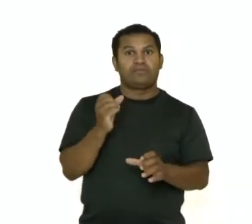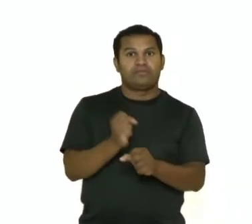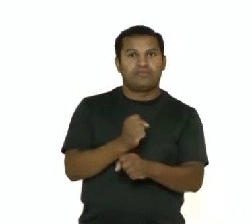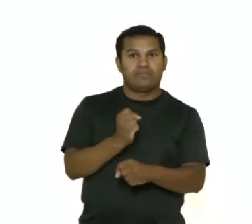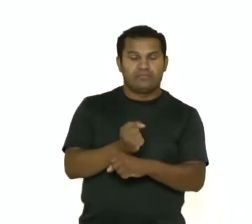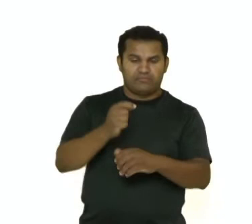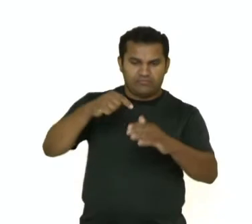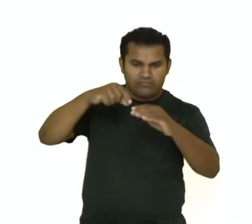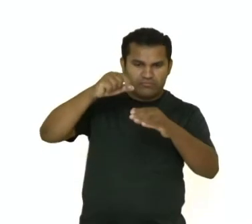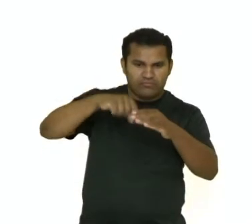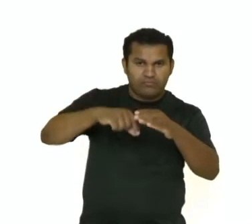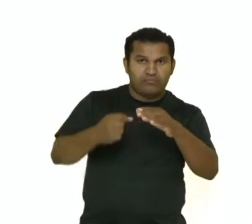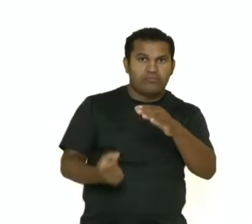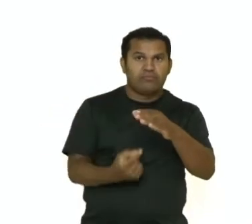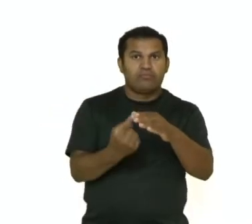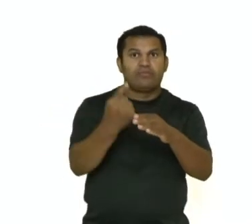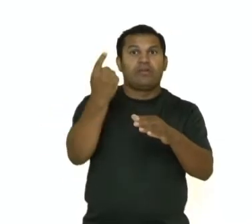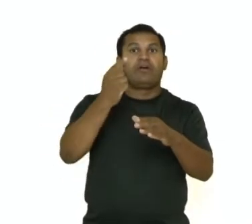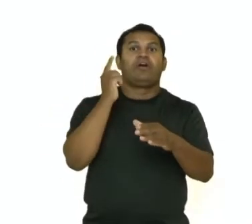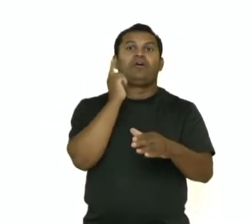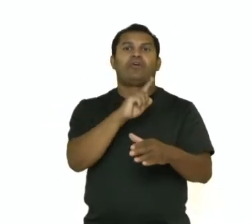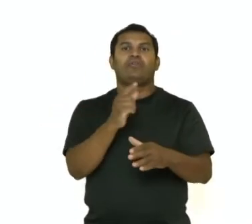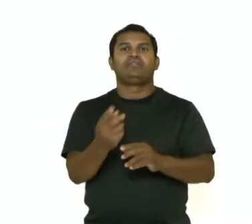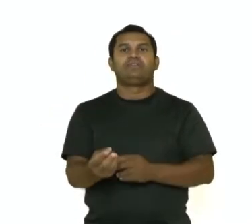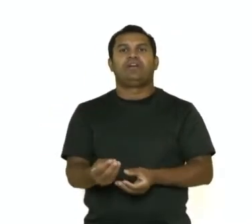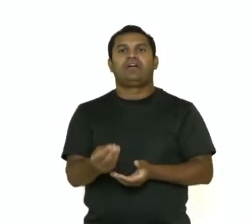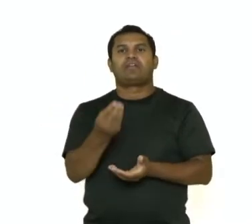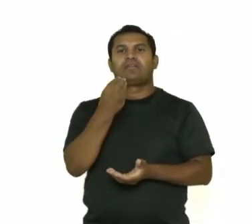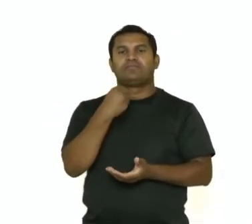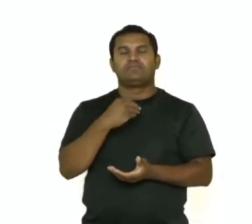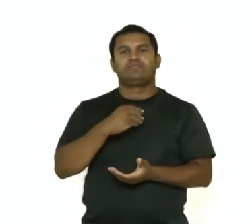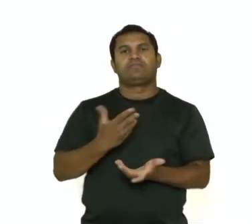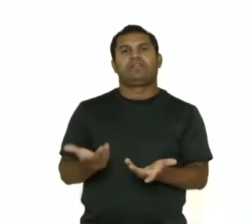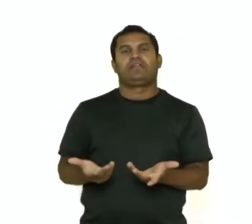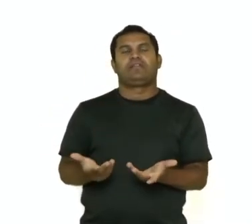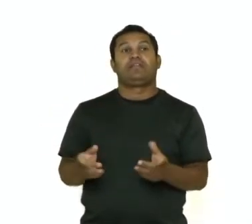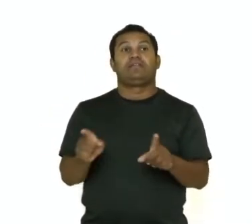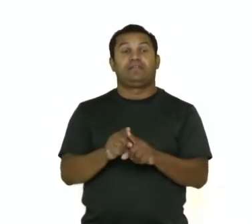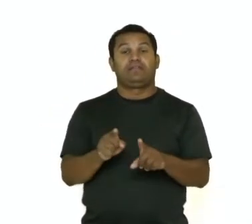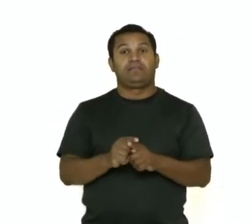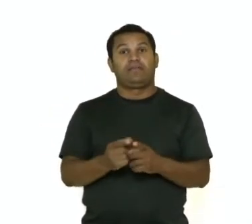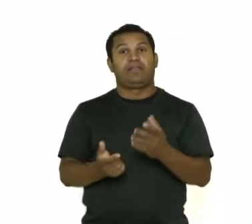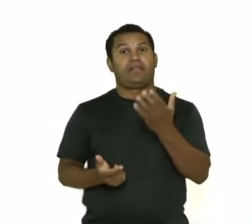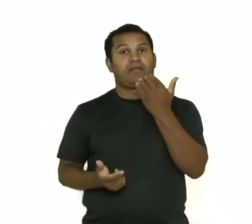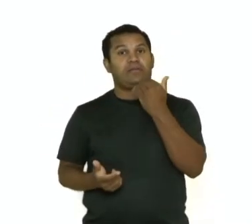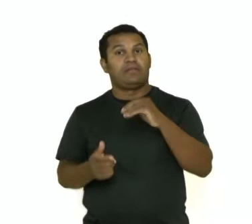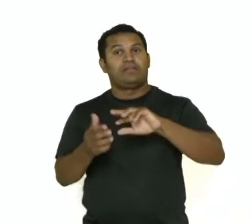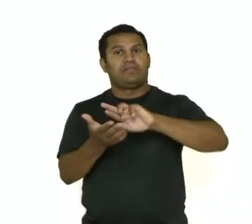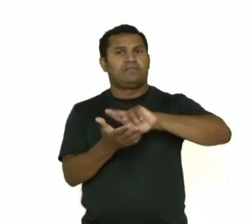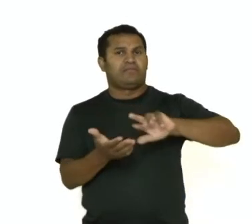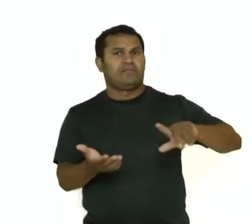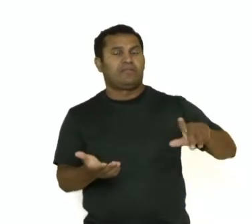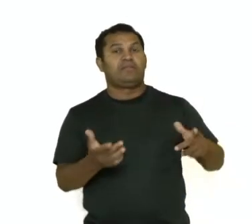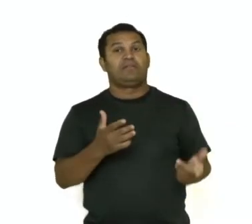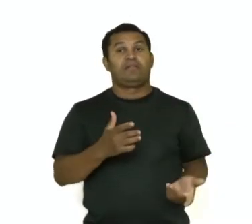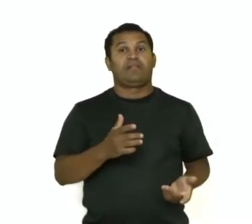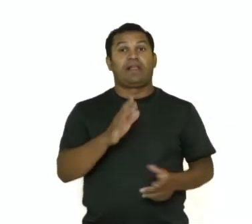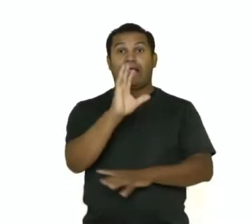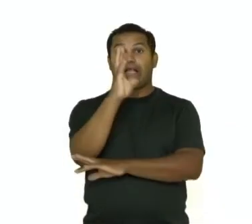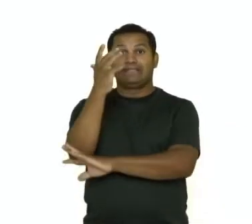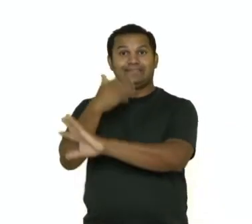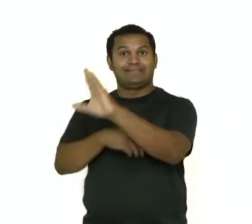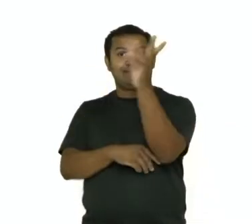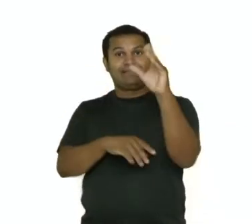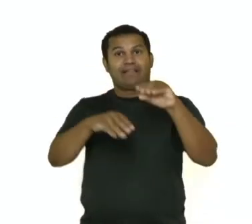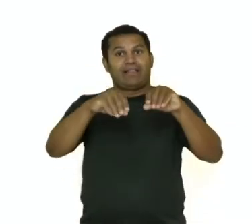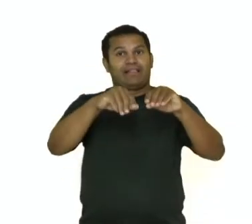primeiras impressões de quem? De um estrangeiro, a respeito das terras do Brasil. Na imagem, é a